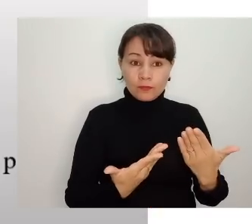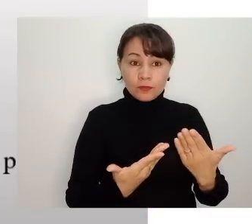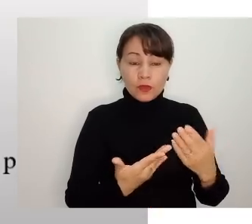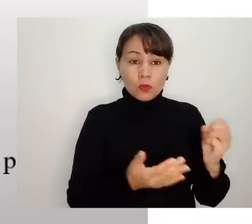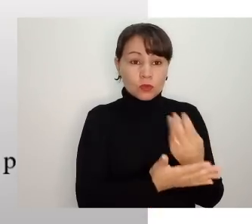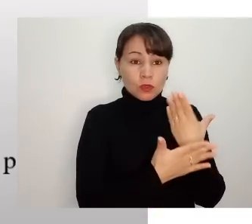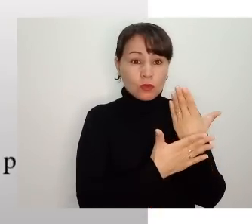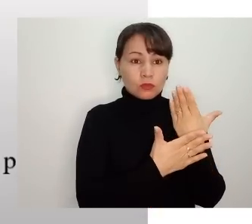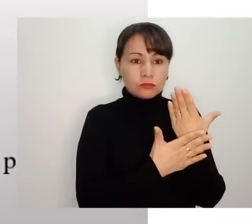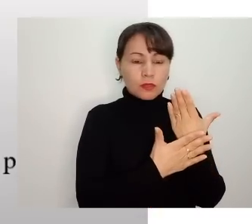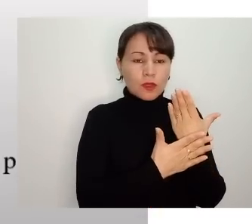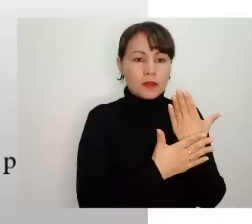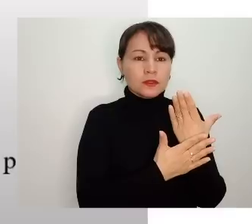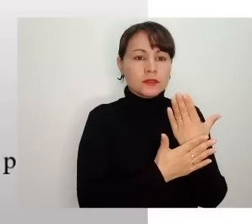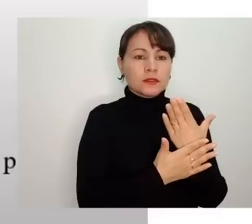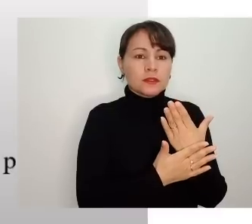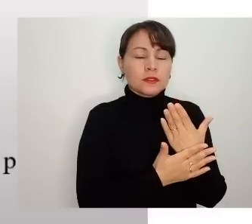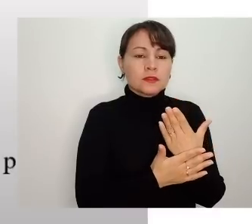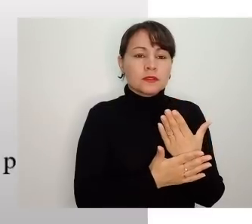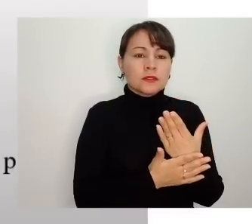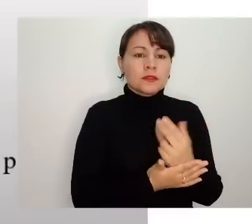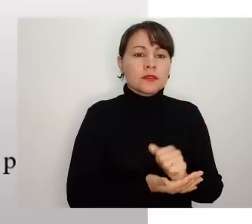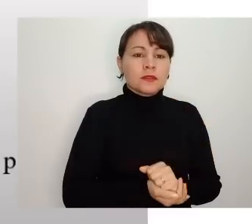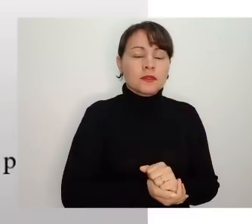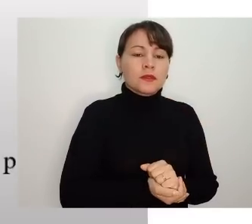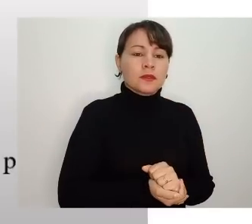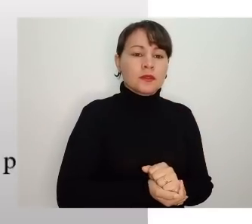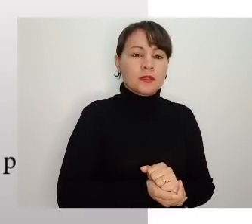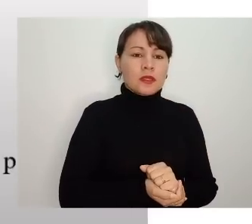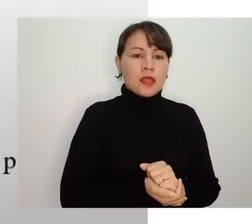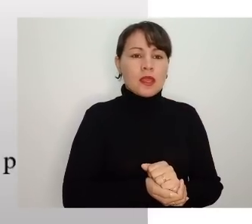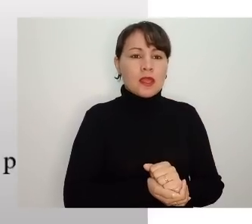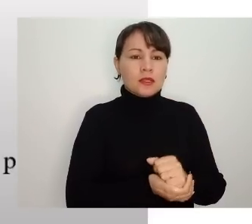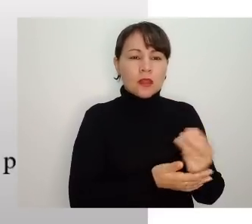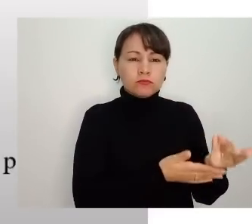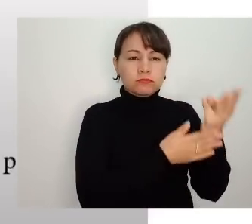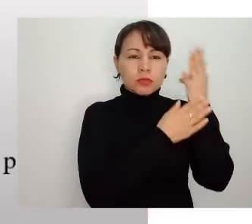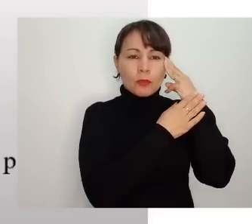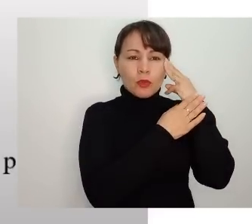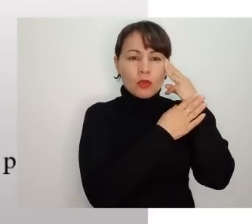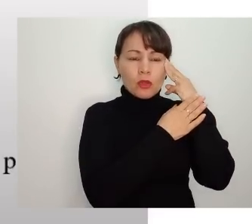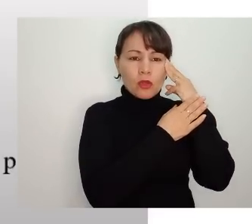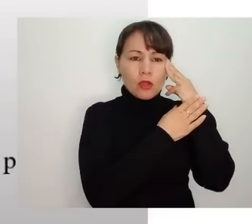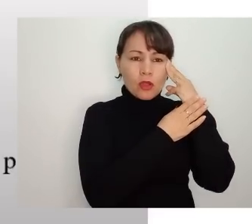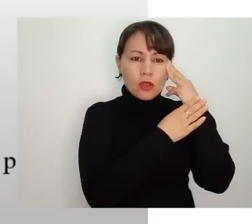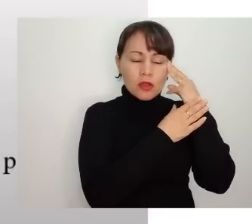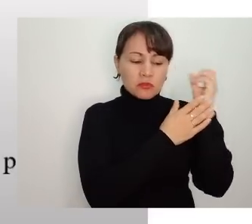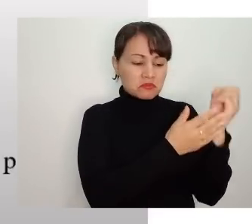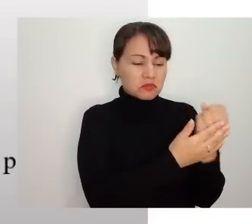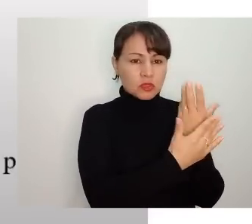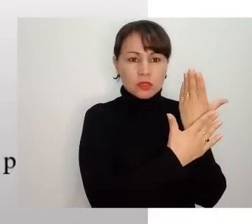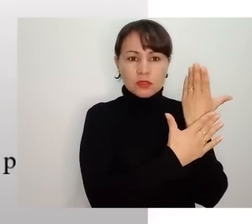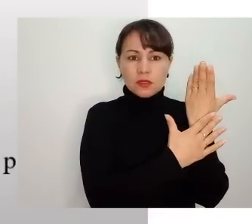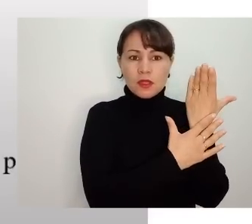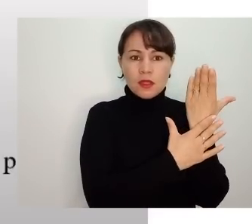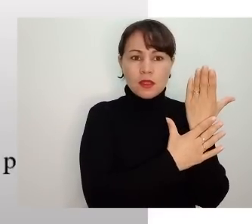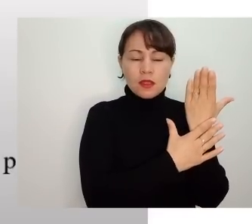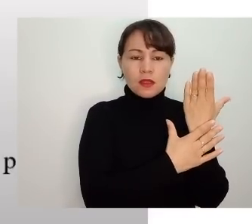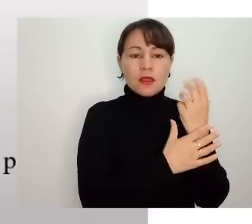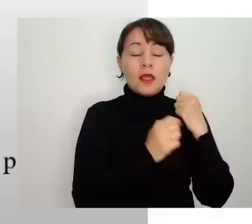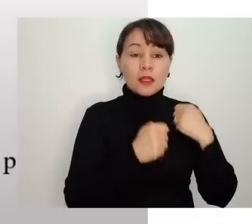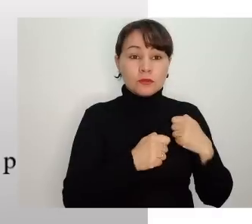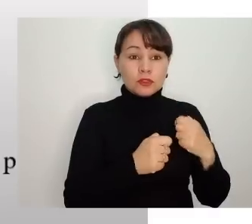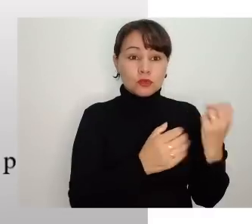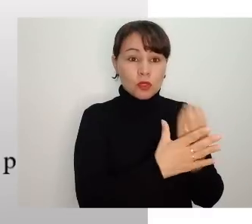Então, quando acontece essa sinapses simultaneamente, elas têm